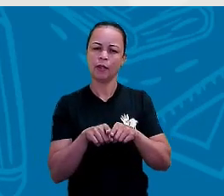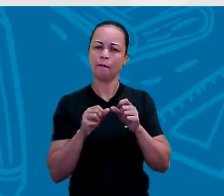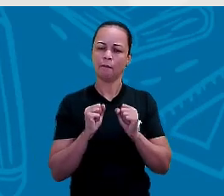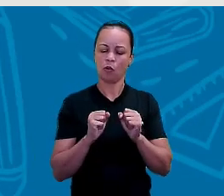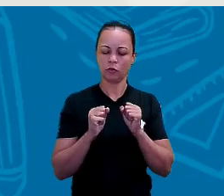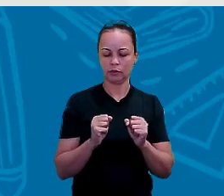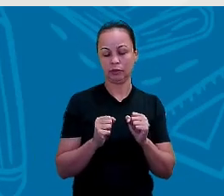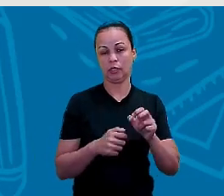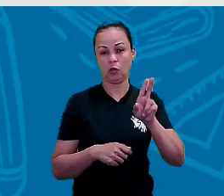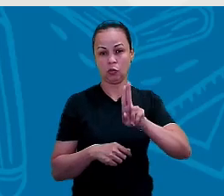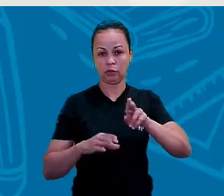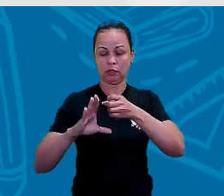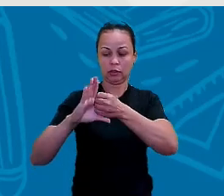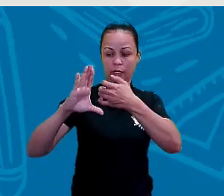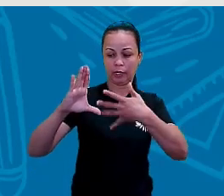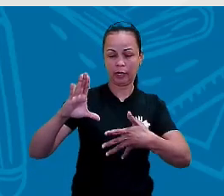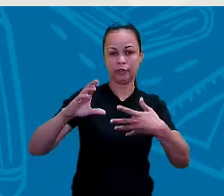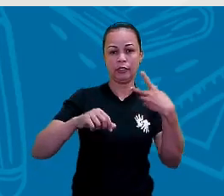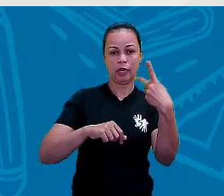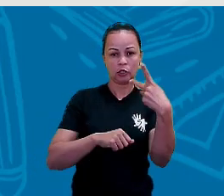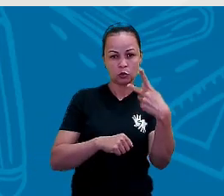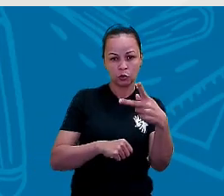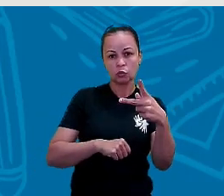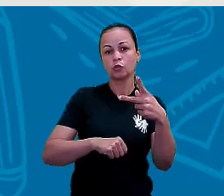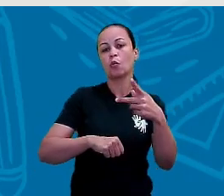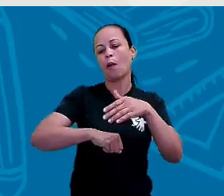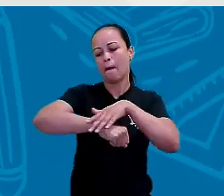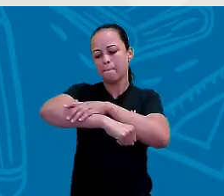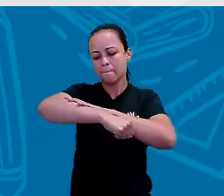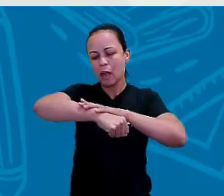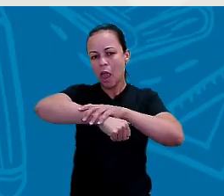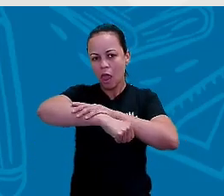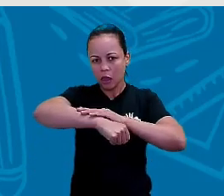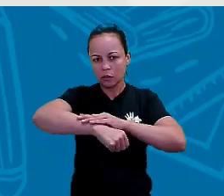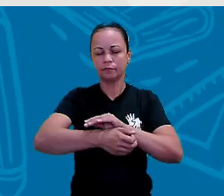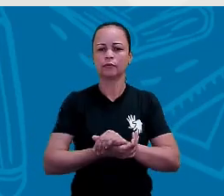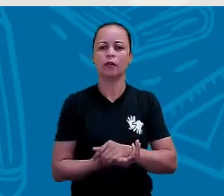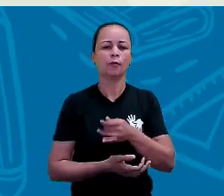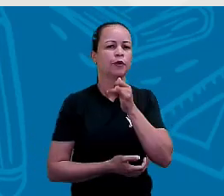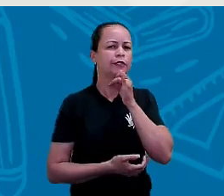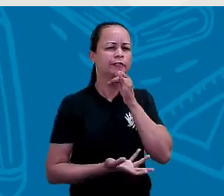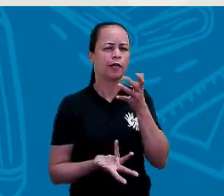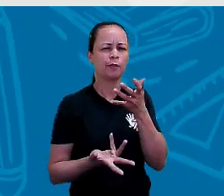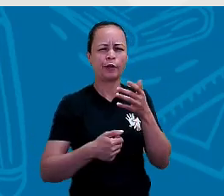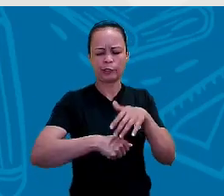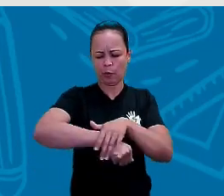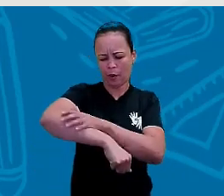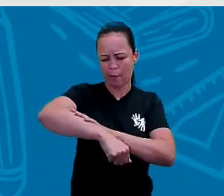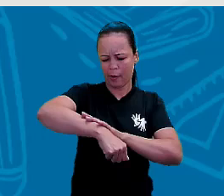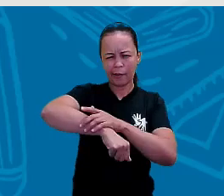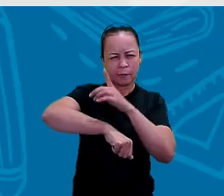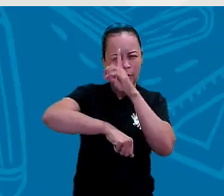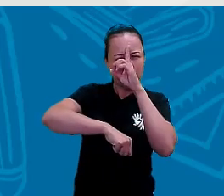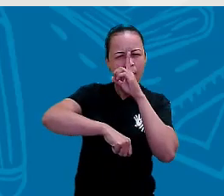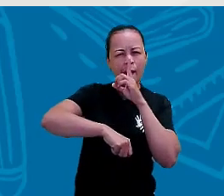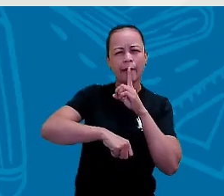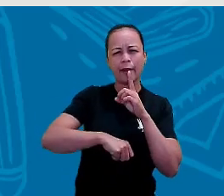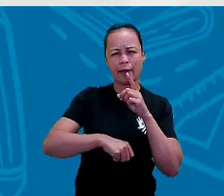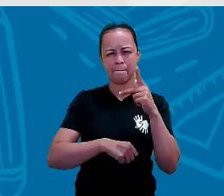de acordo com a característica da tua pele. Ah, no meu caso eu tenho uma pele mais amarelada, mais parda.